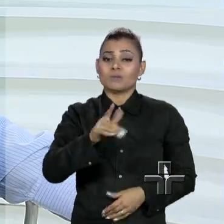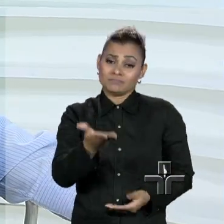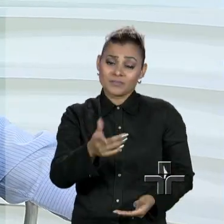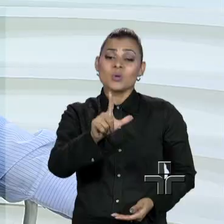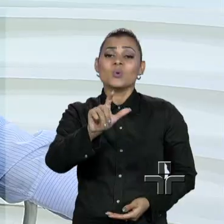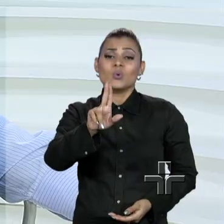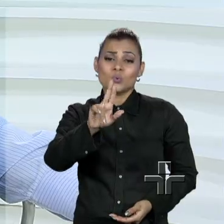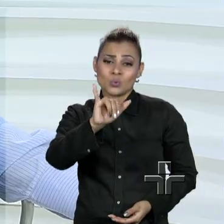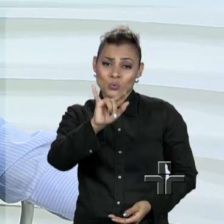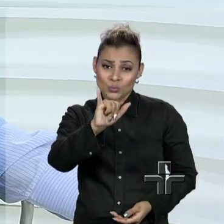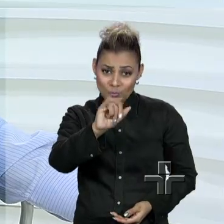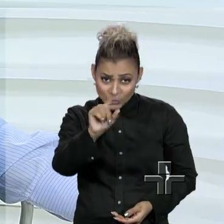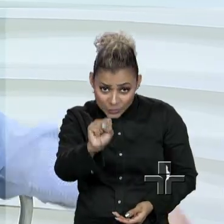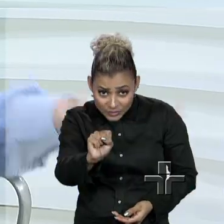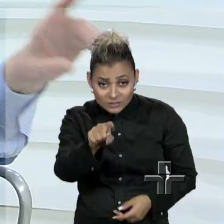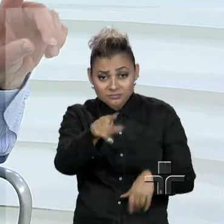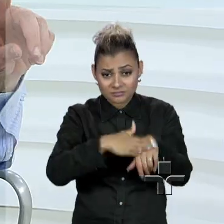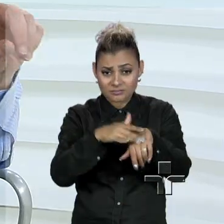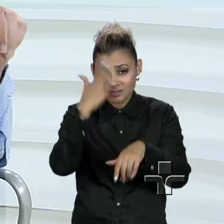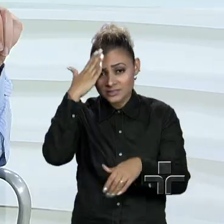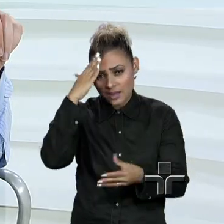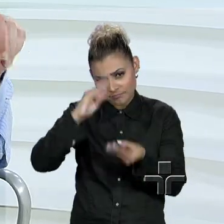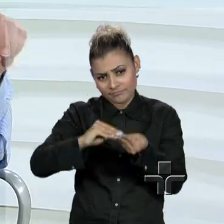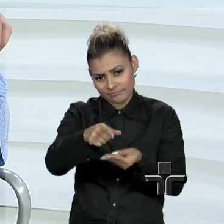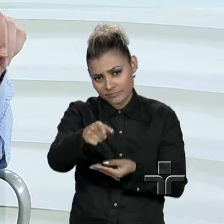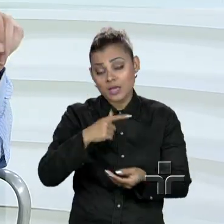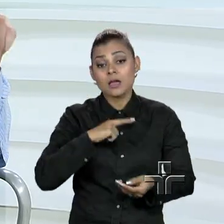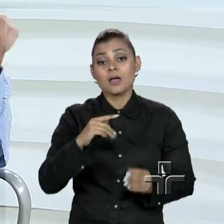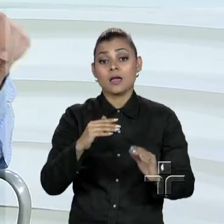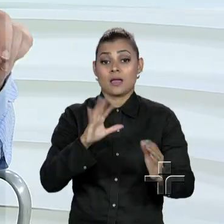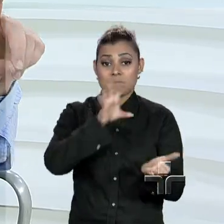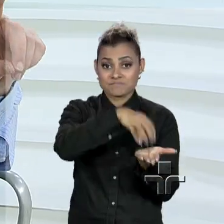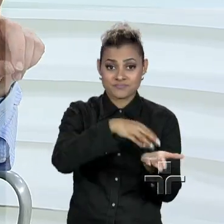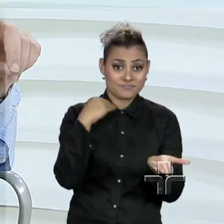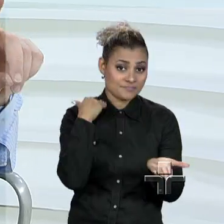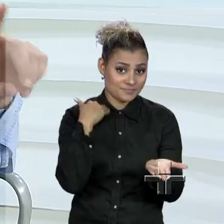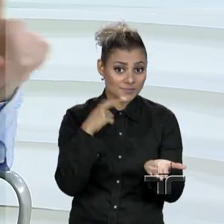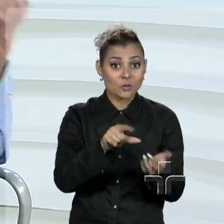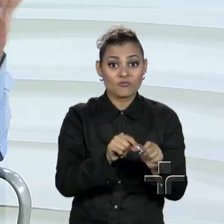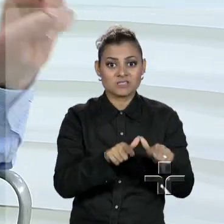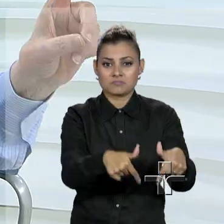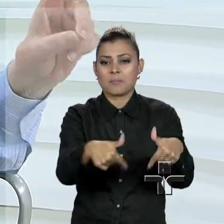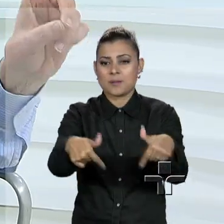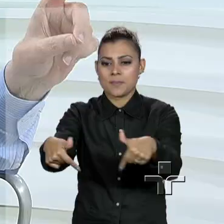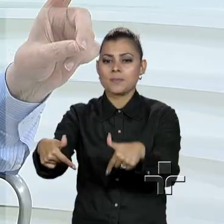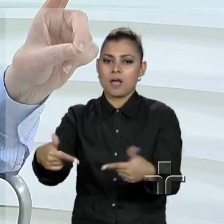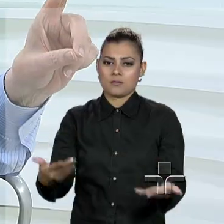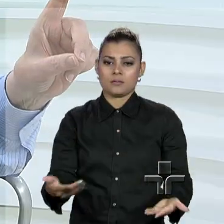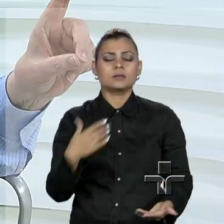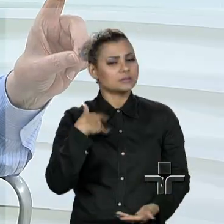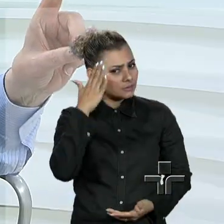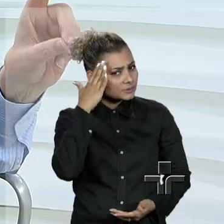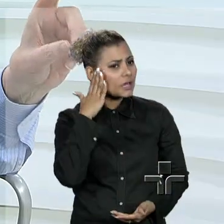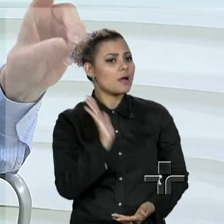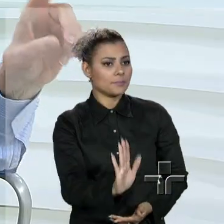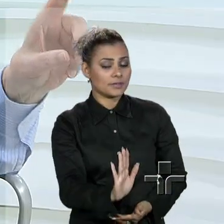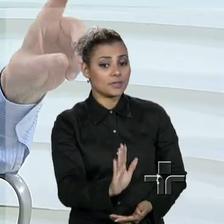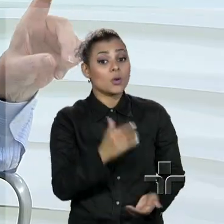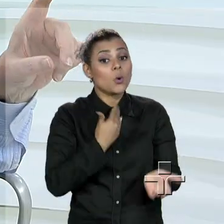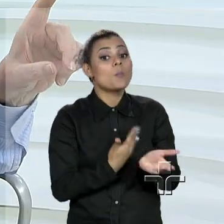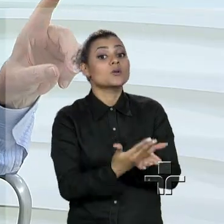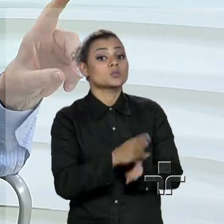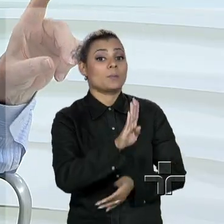razão. Talvez o Banco Central está fazendo mais coisas do que parece. Aliás, começou com o Ilan. O BC+,